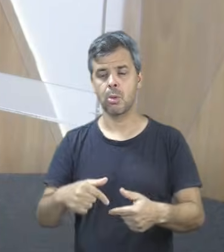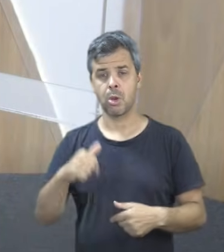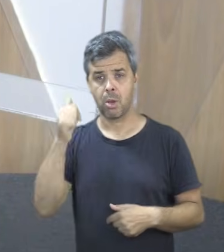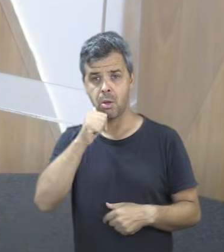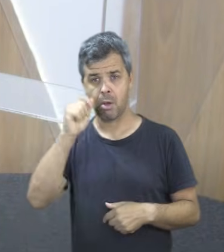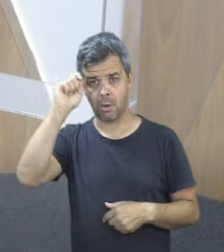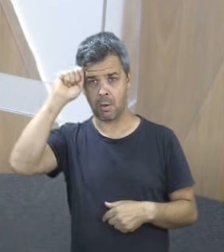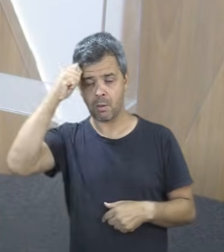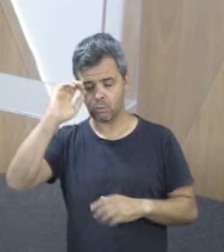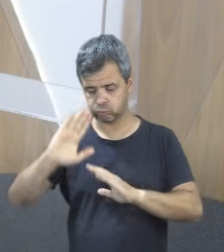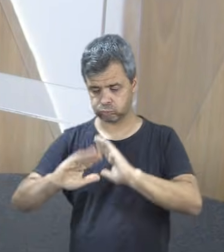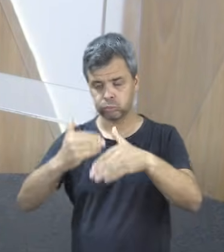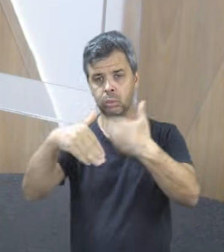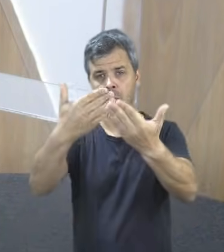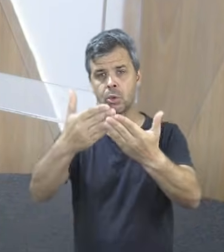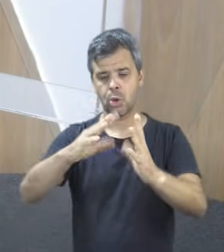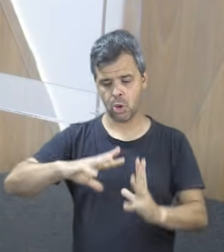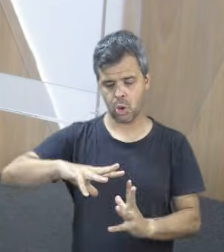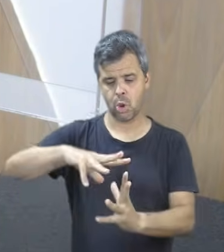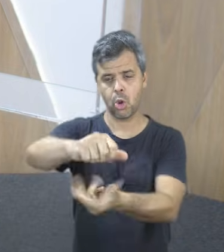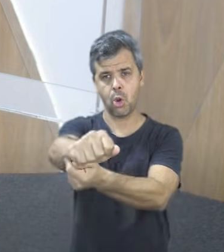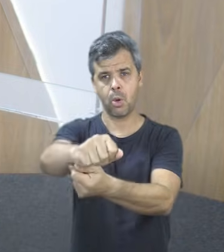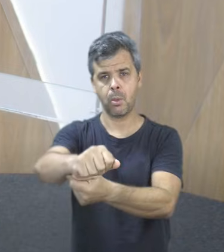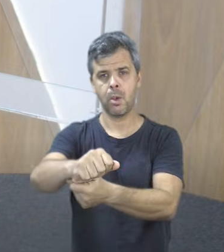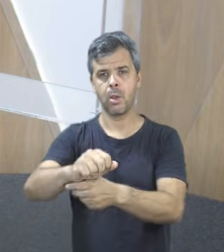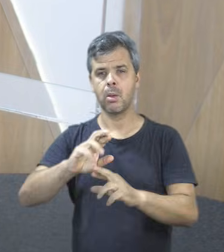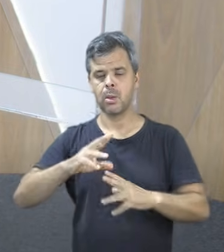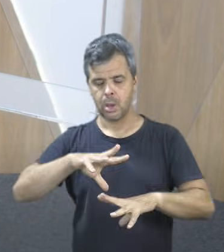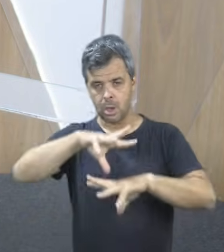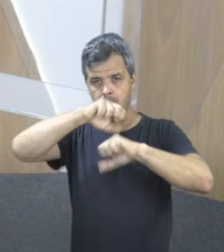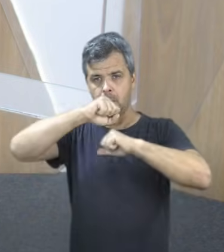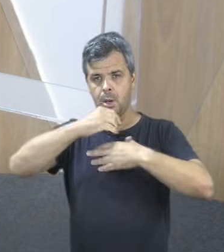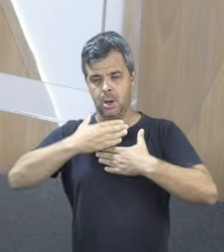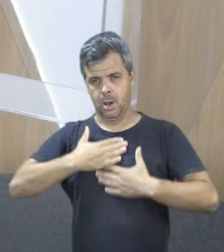mulheres negras avançam, o mundo inteiro respira.